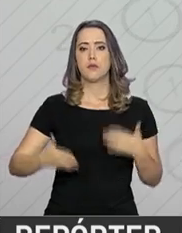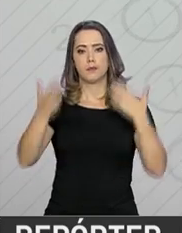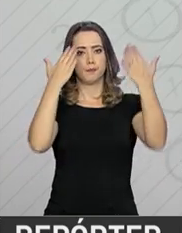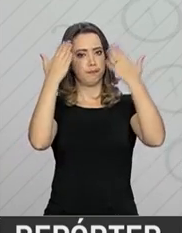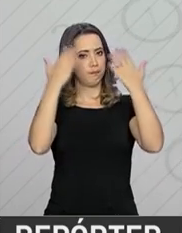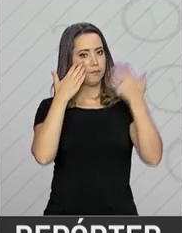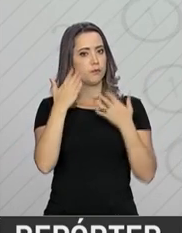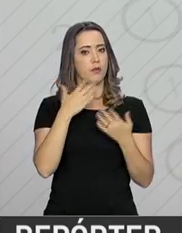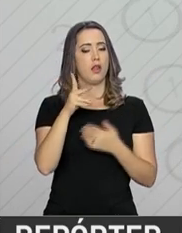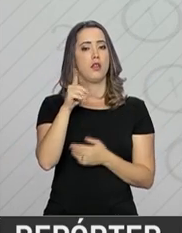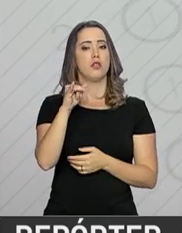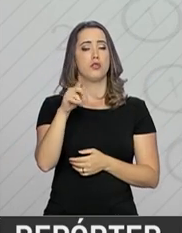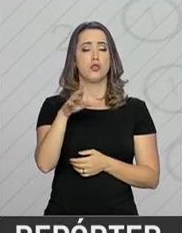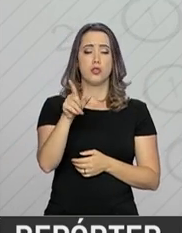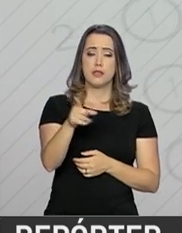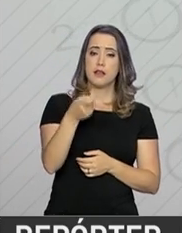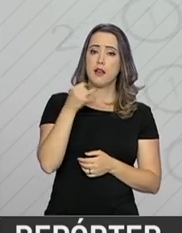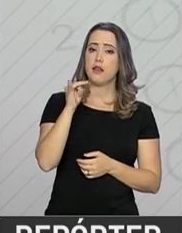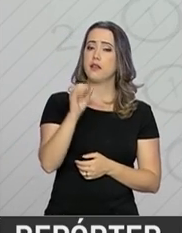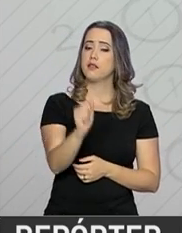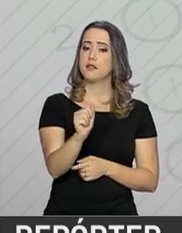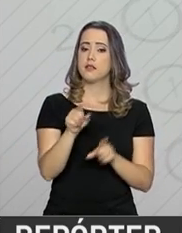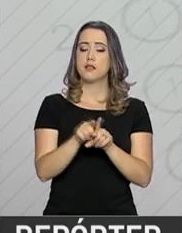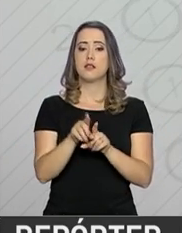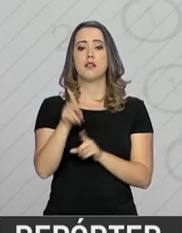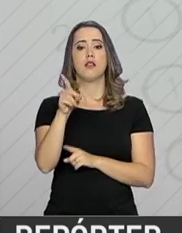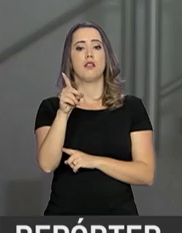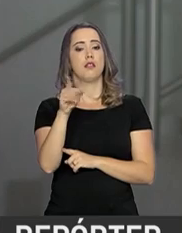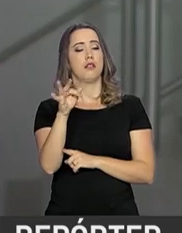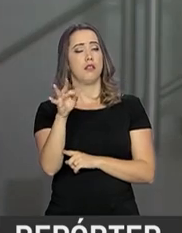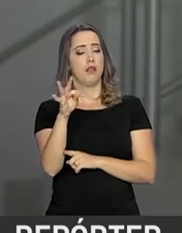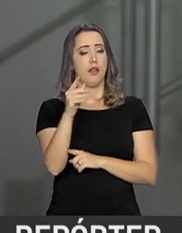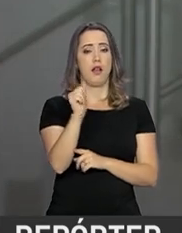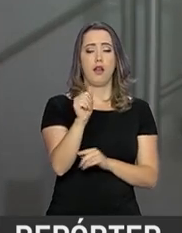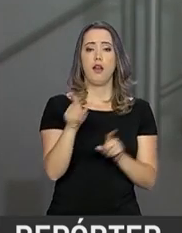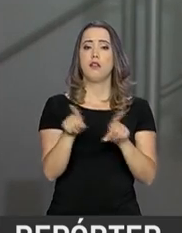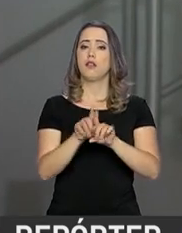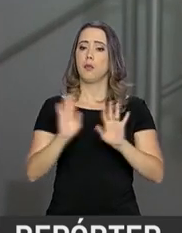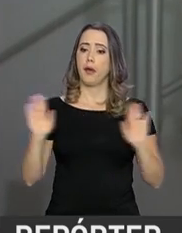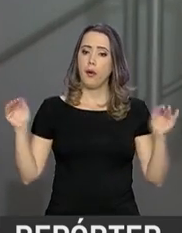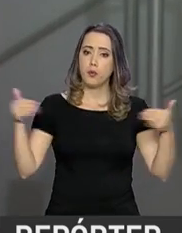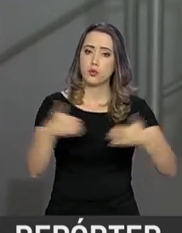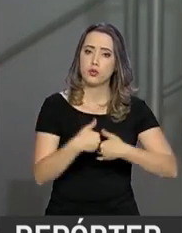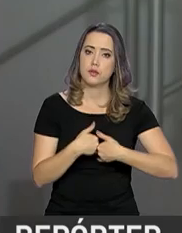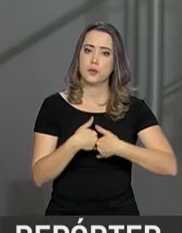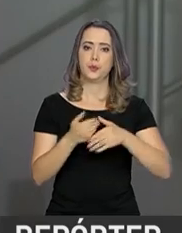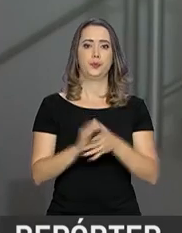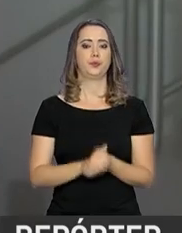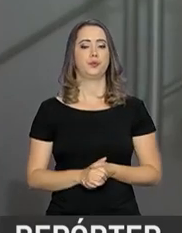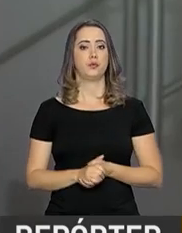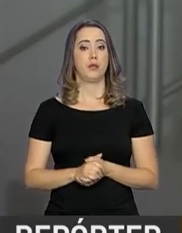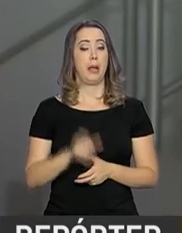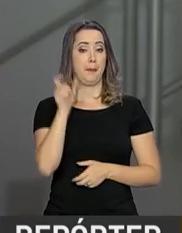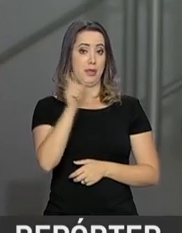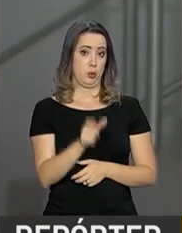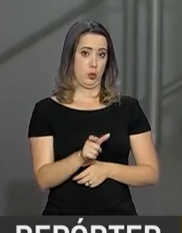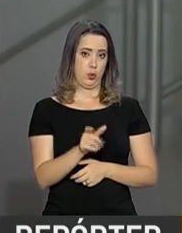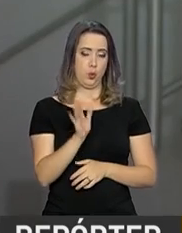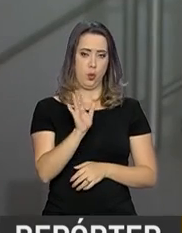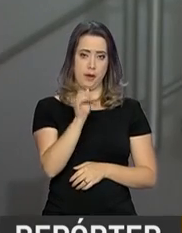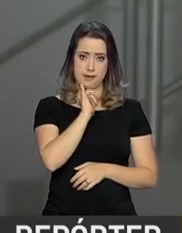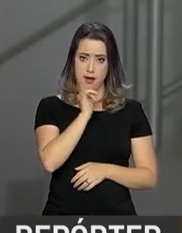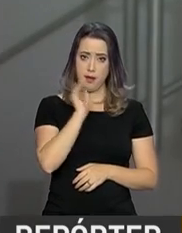dislexia e déficit de atenção e autismo as pessoas que têm por exemplo deficiência visual têm uma